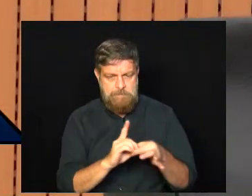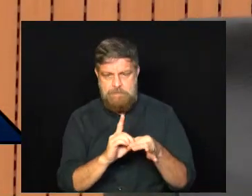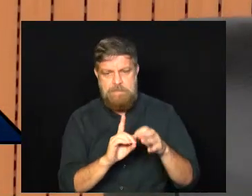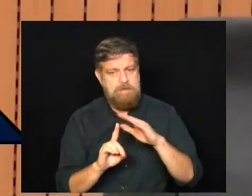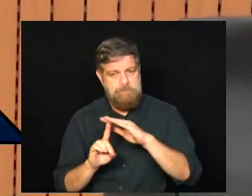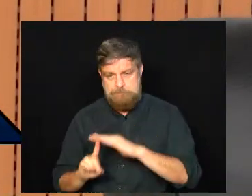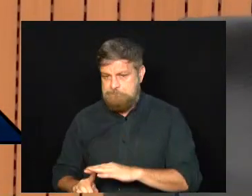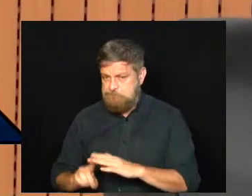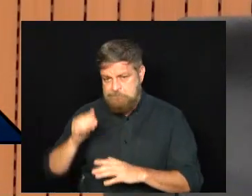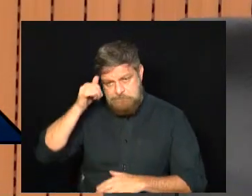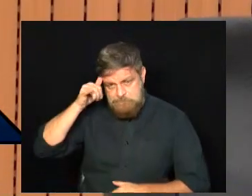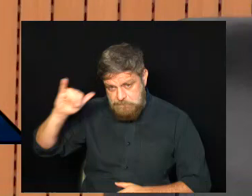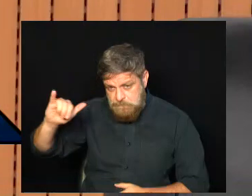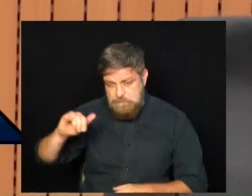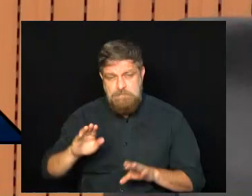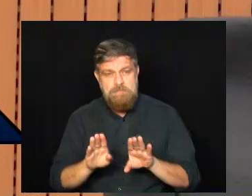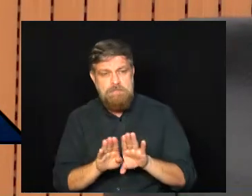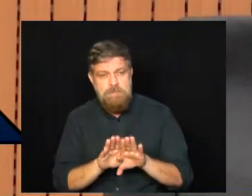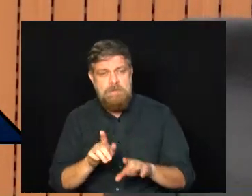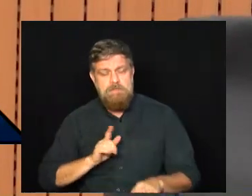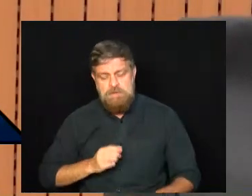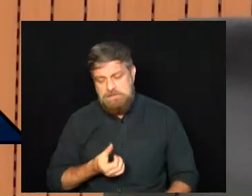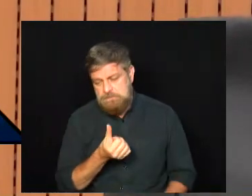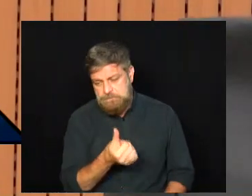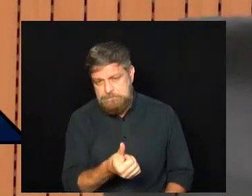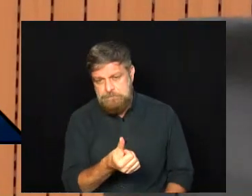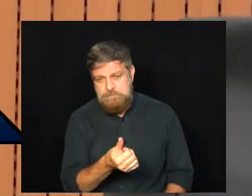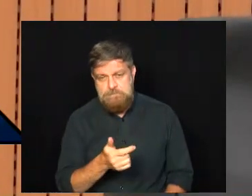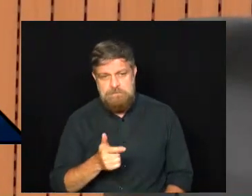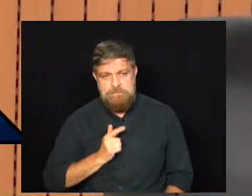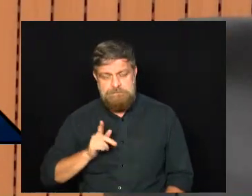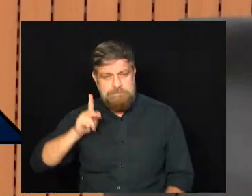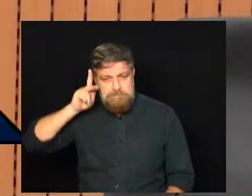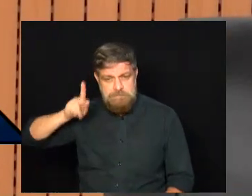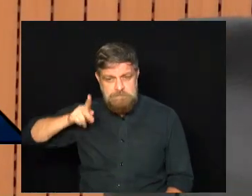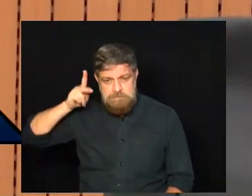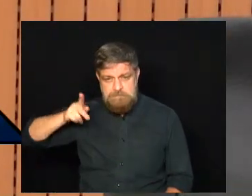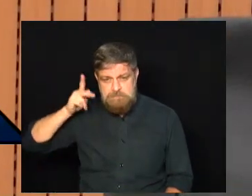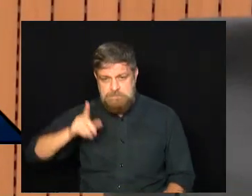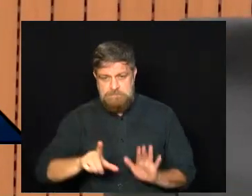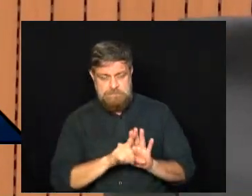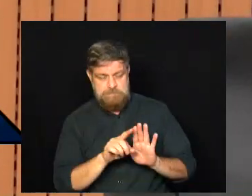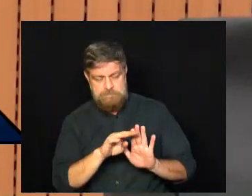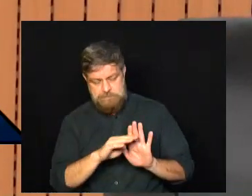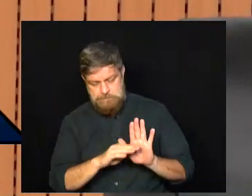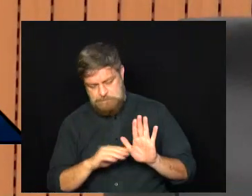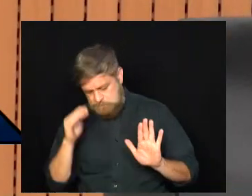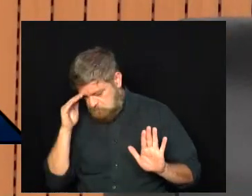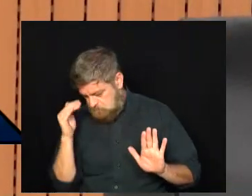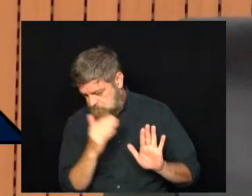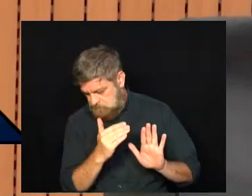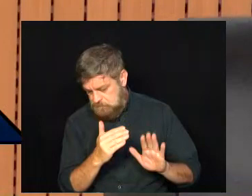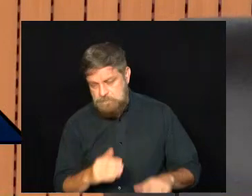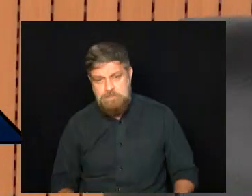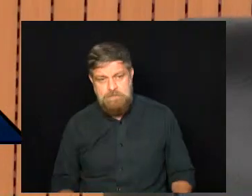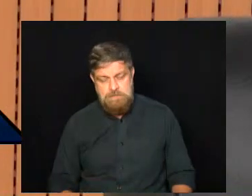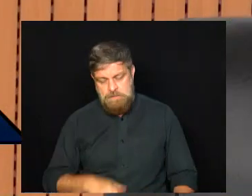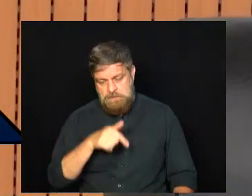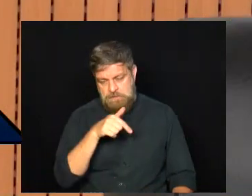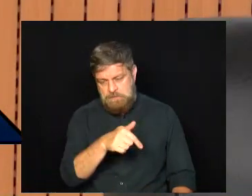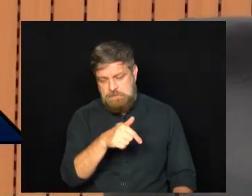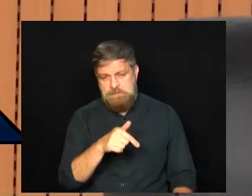discriminação. Sexto, participar da vida política na forma da lei. E sétimo,